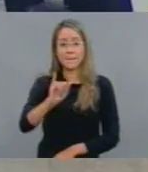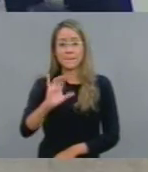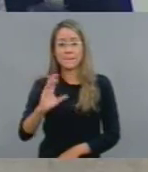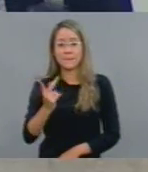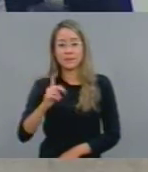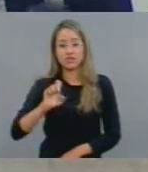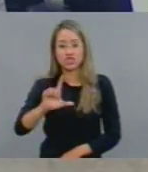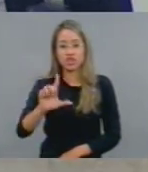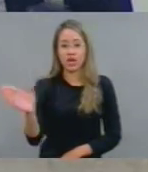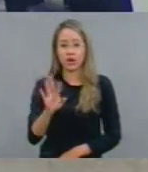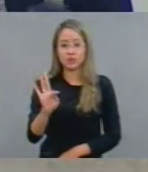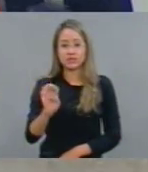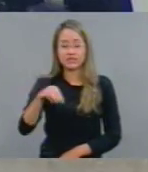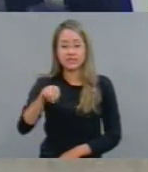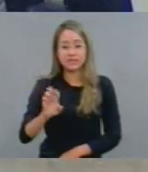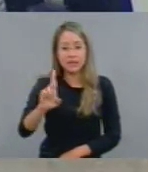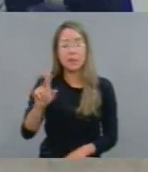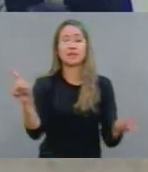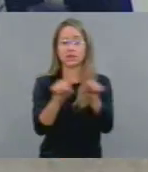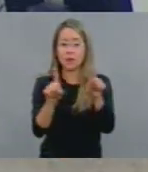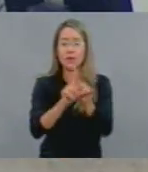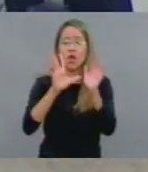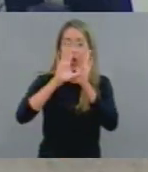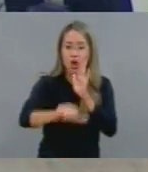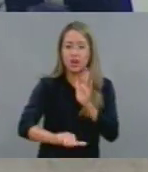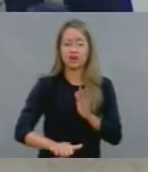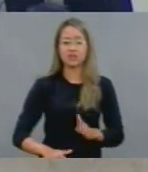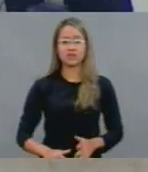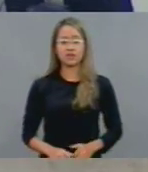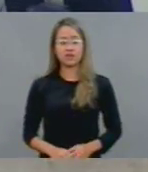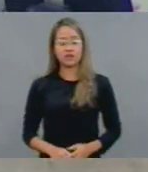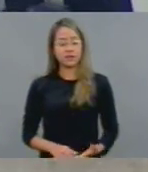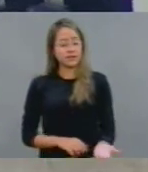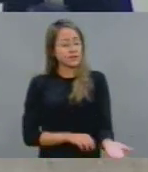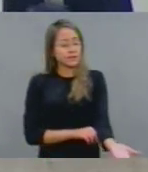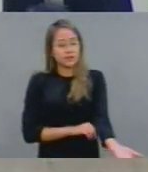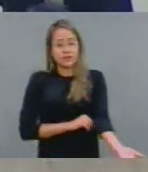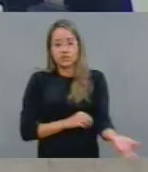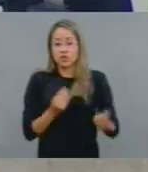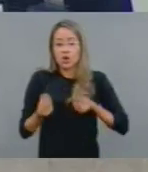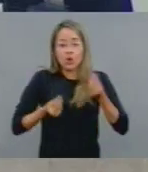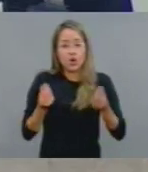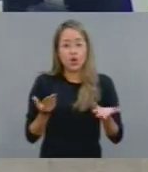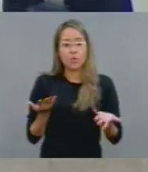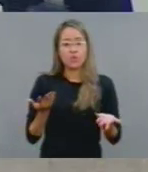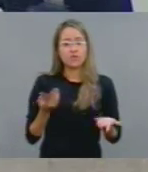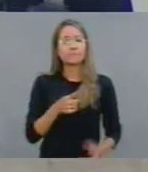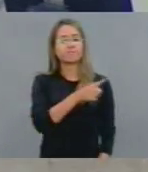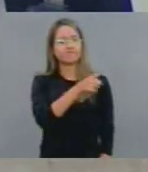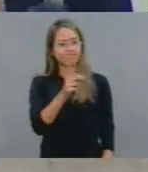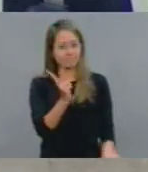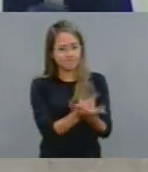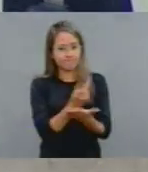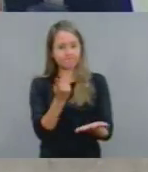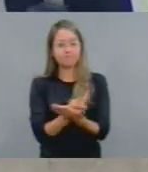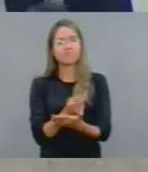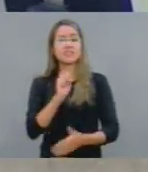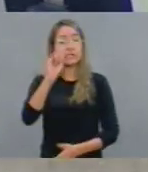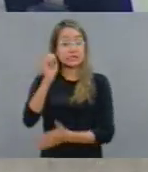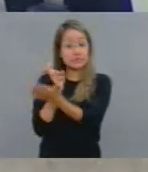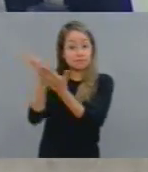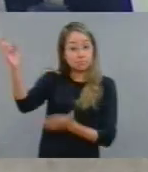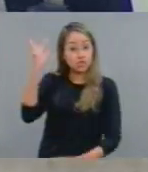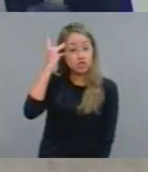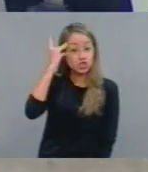onça que vai pastorar cabrito. Nós precisamos acordar para isso. Nós estamos cometendo um dos maiores crimes que ficará marcado na história, meu